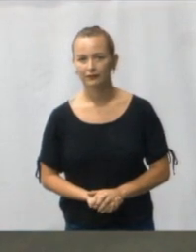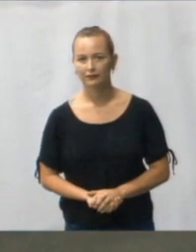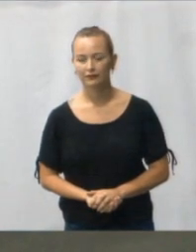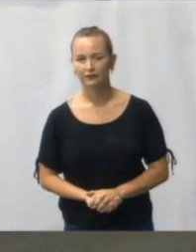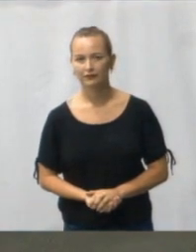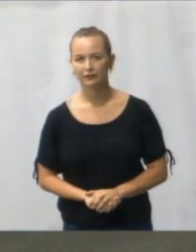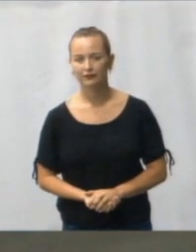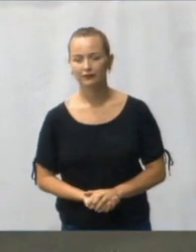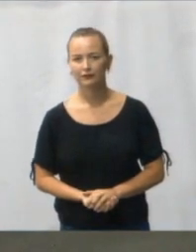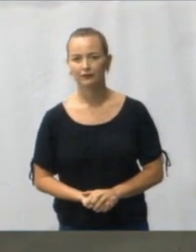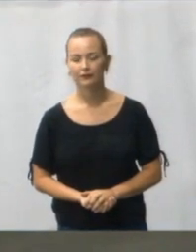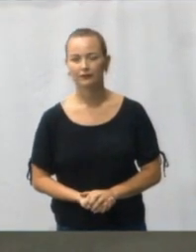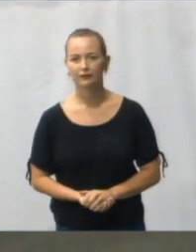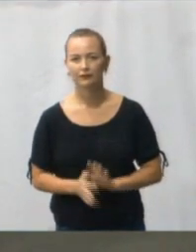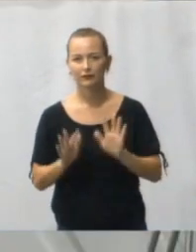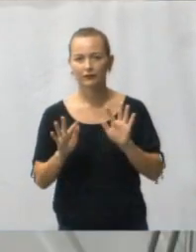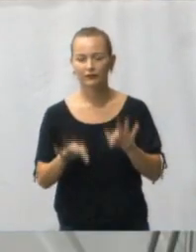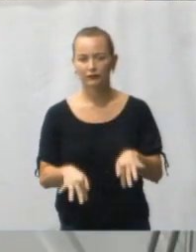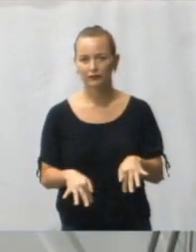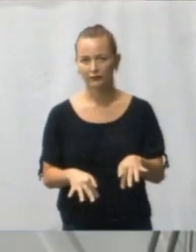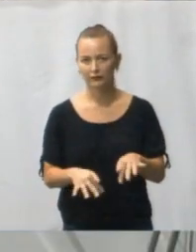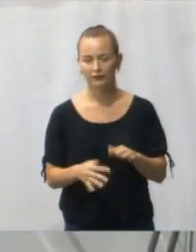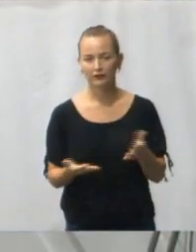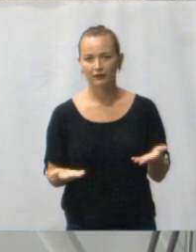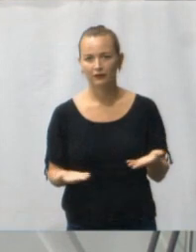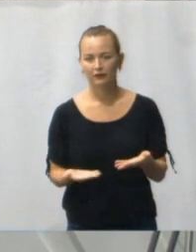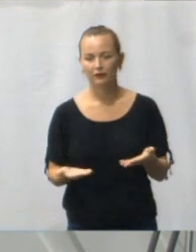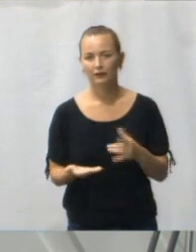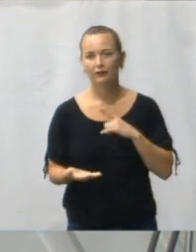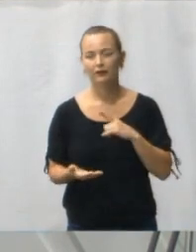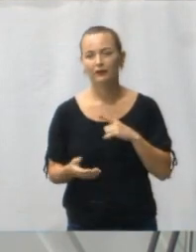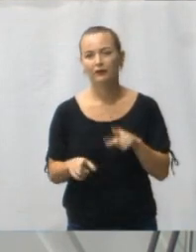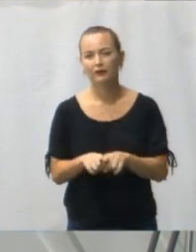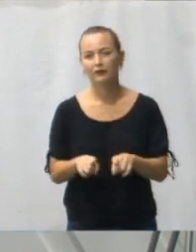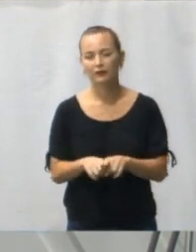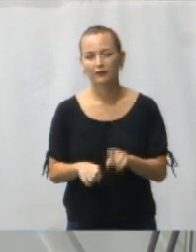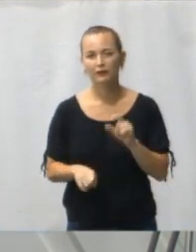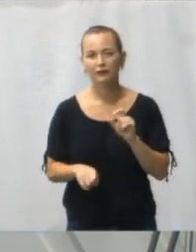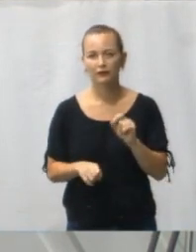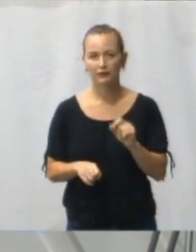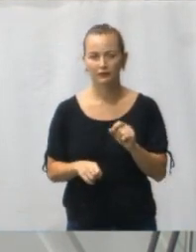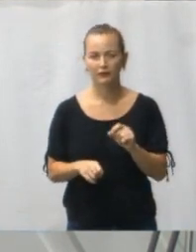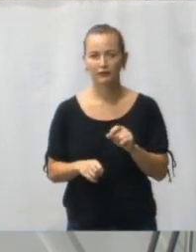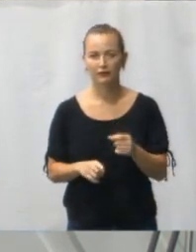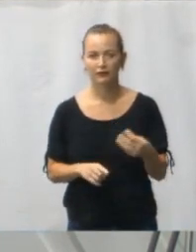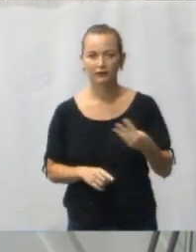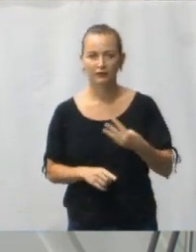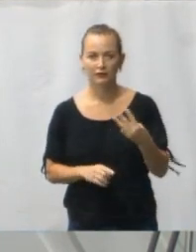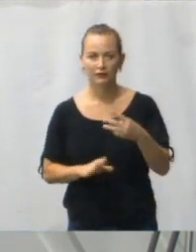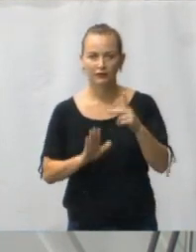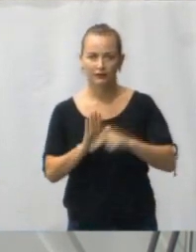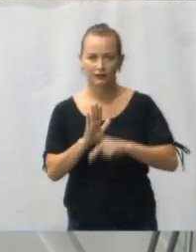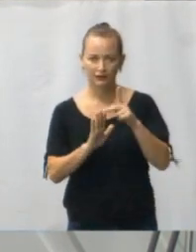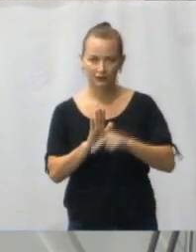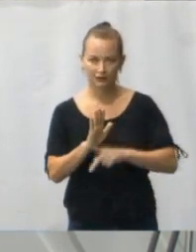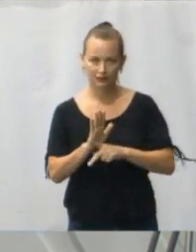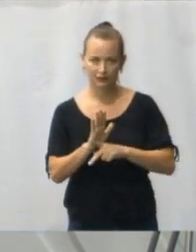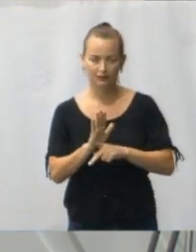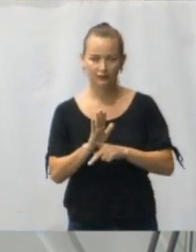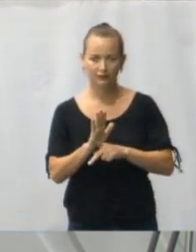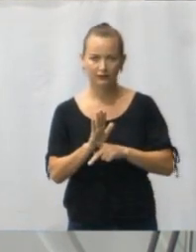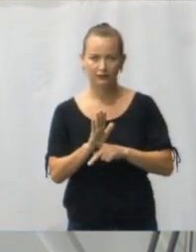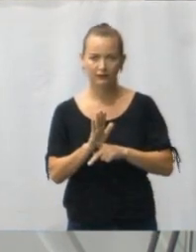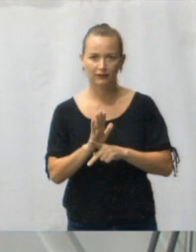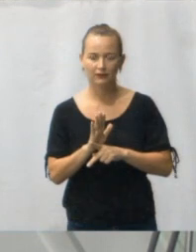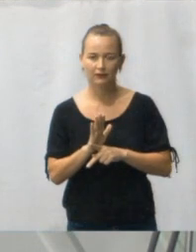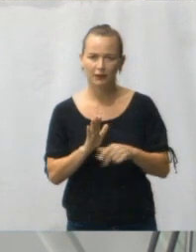Terminada a votação. Vereadores, há sobre a mesa um terceiro projeto. Vocês estão verificando que eu estou votando primeiro as urgências para a